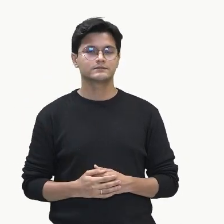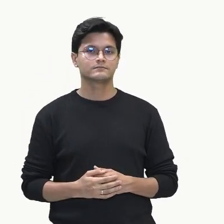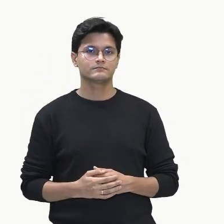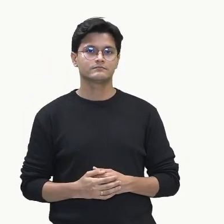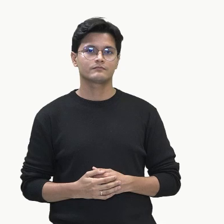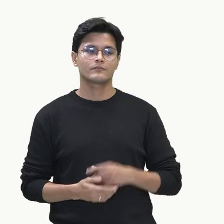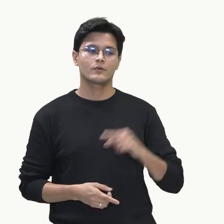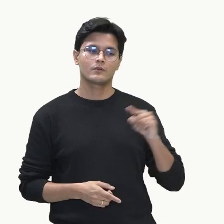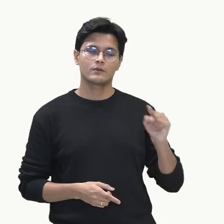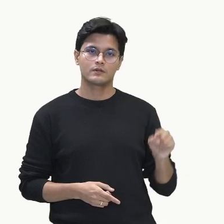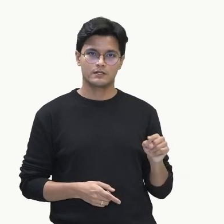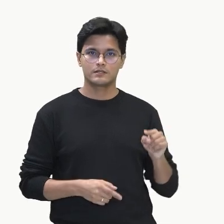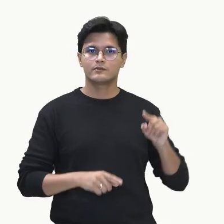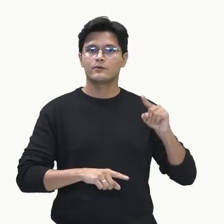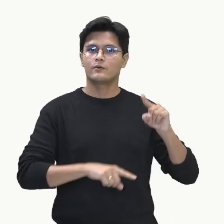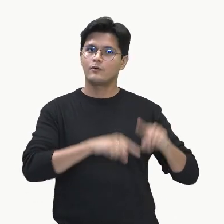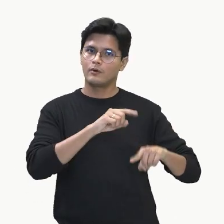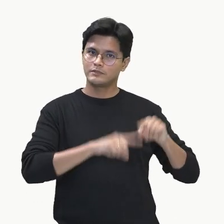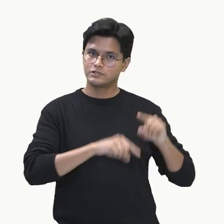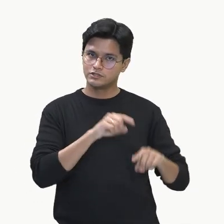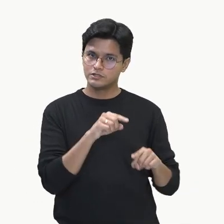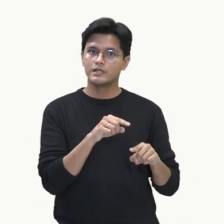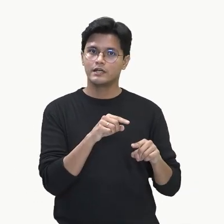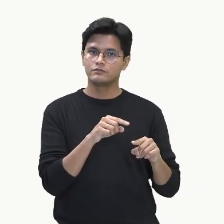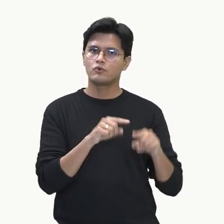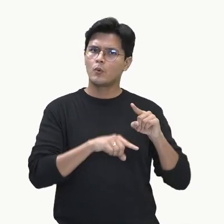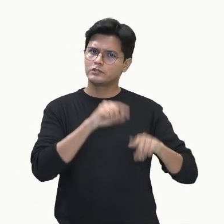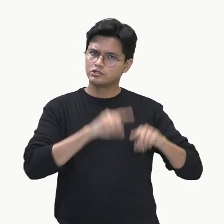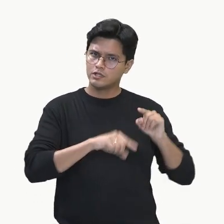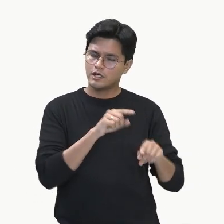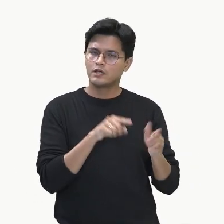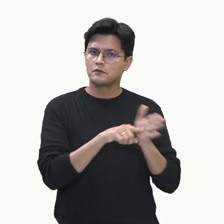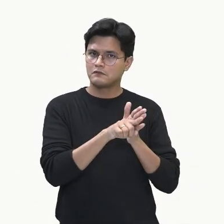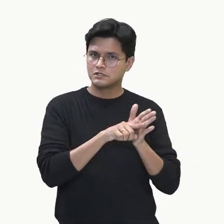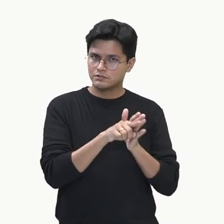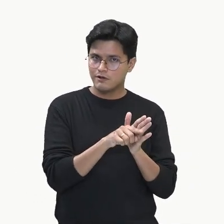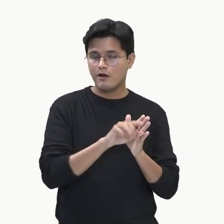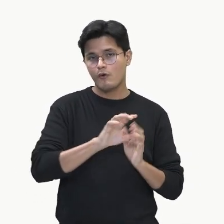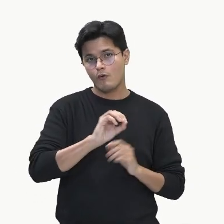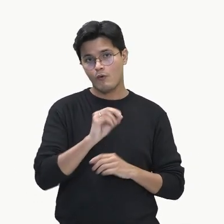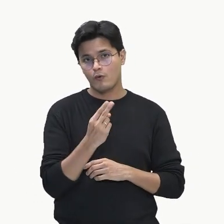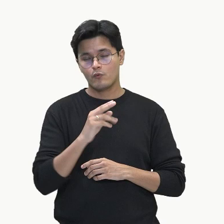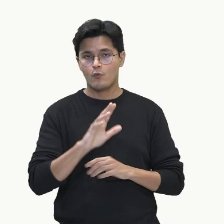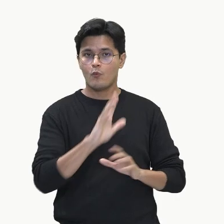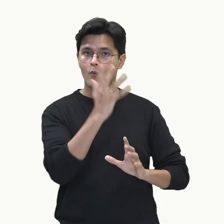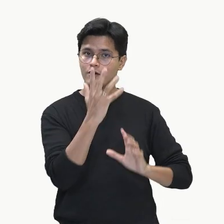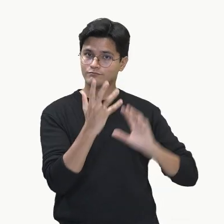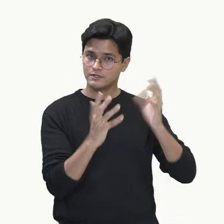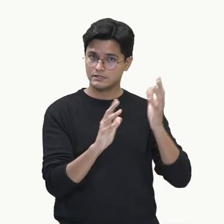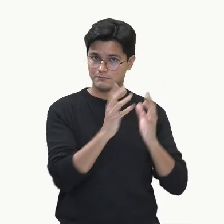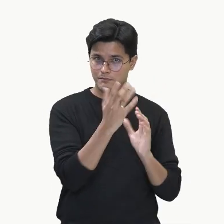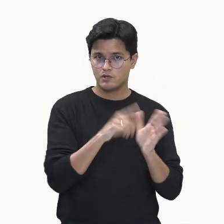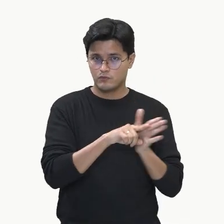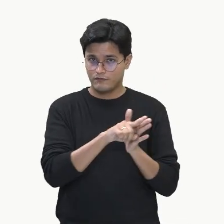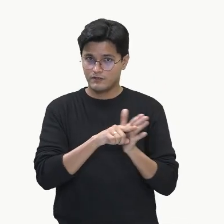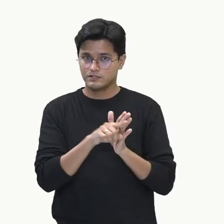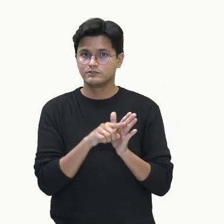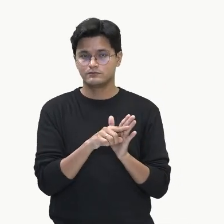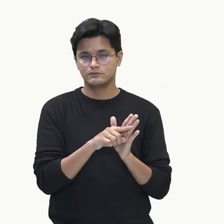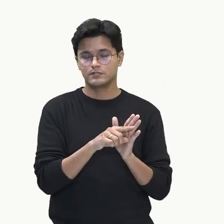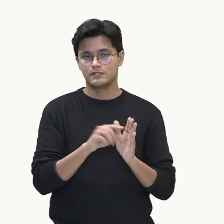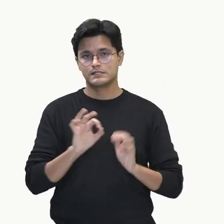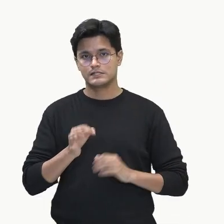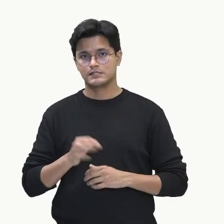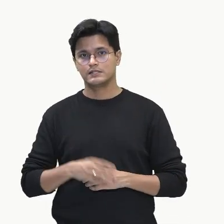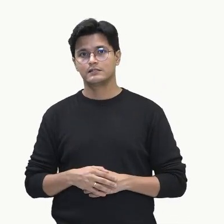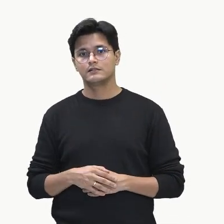Do outro lado, nós estamos falando do quê? Daquilo que está ali, que aparece a nós, né? Russell